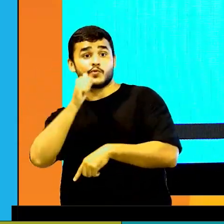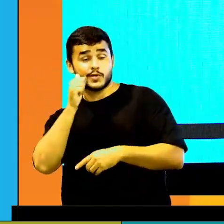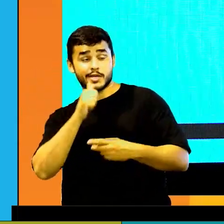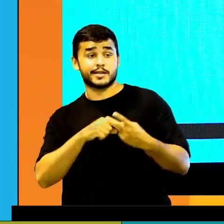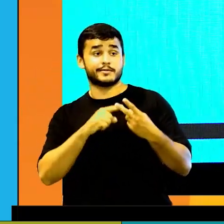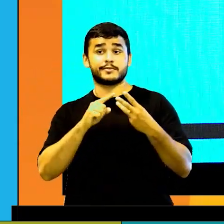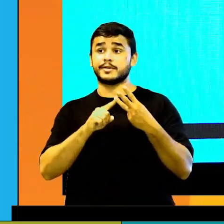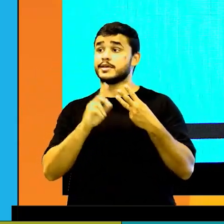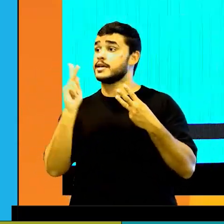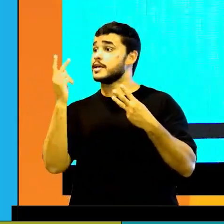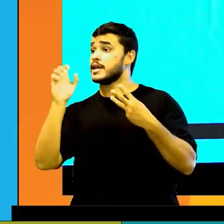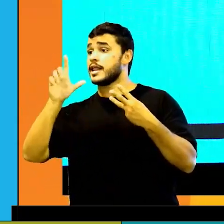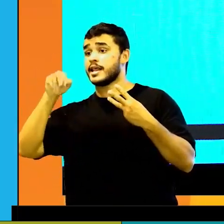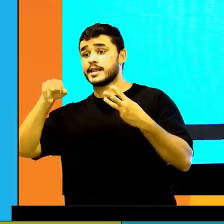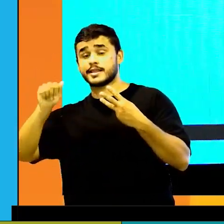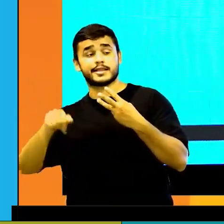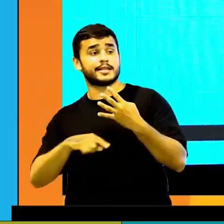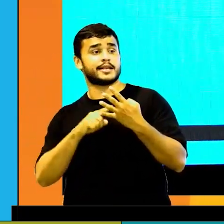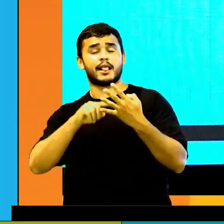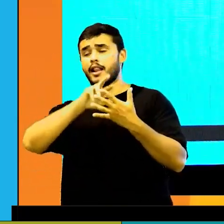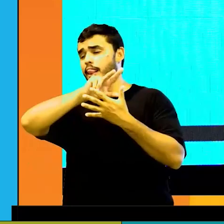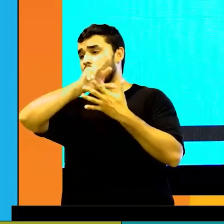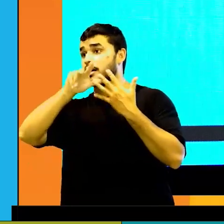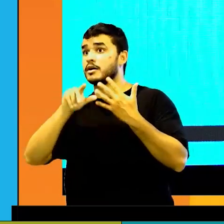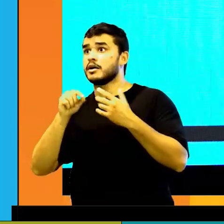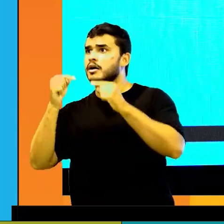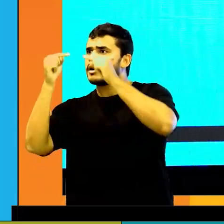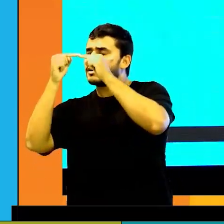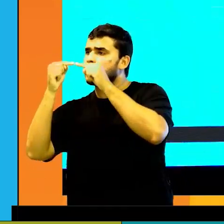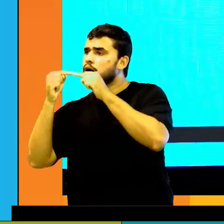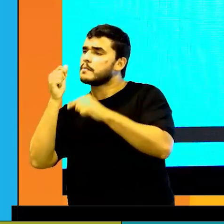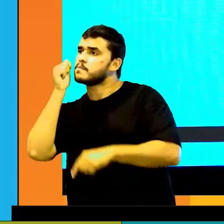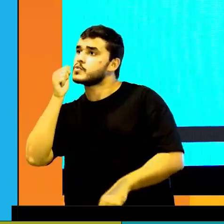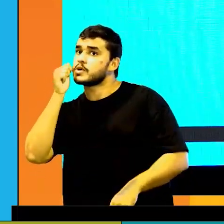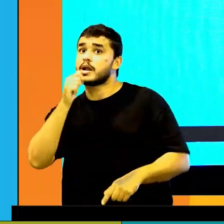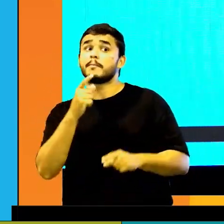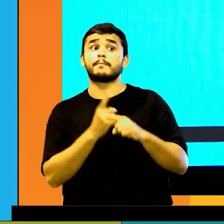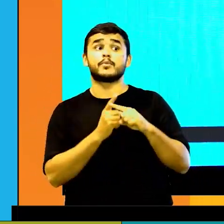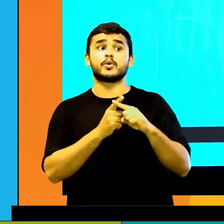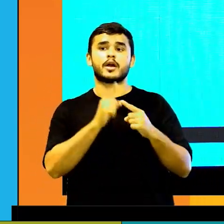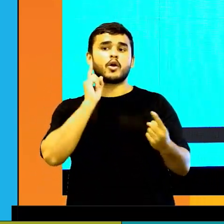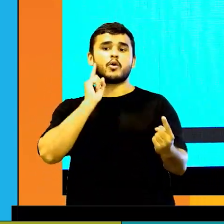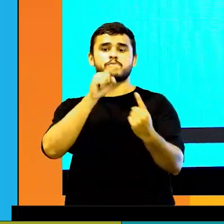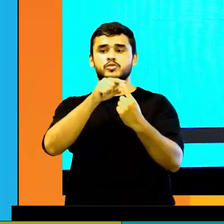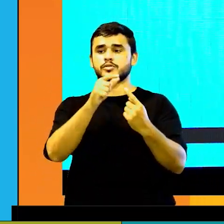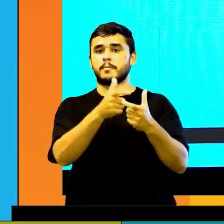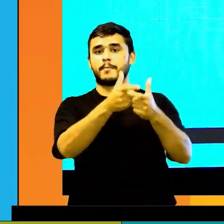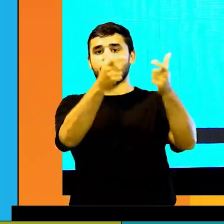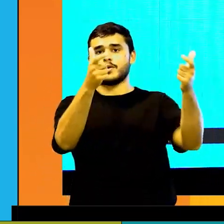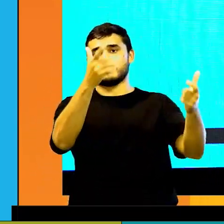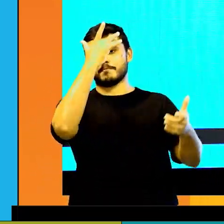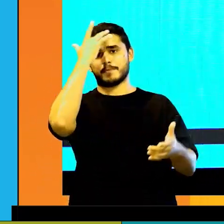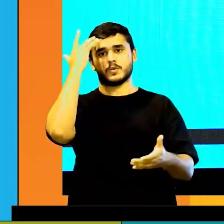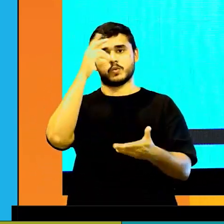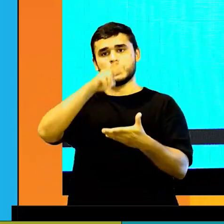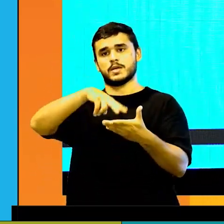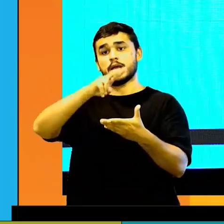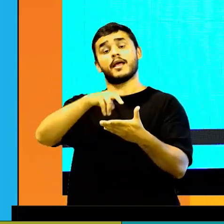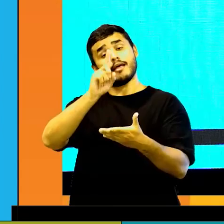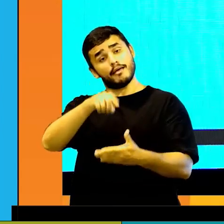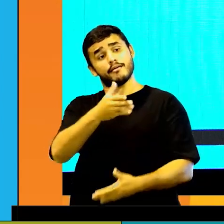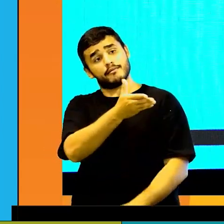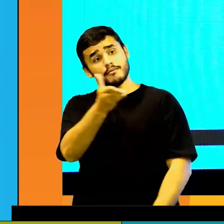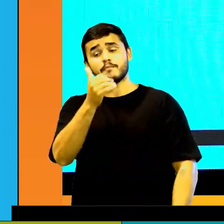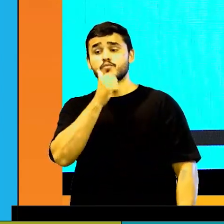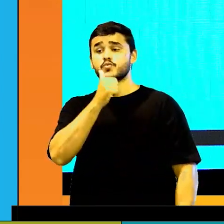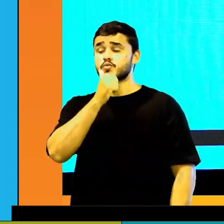Assis, Yaya Garcia, Inocência, de Visconde de Tuné, dentre outras mais. Senhora, de José de